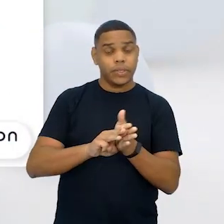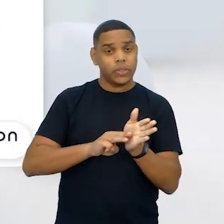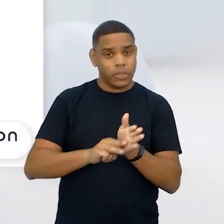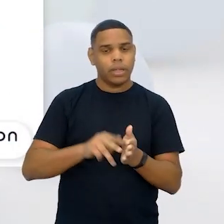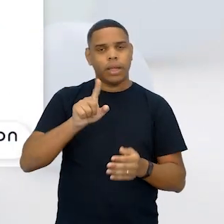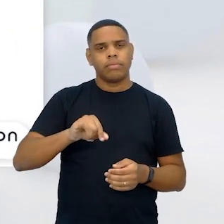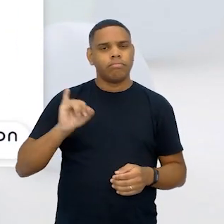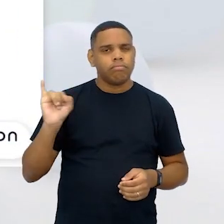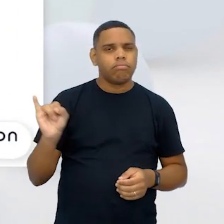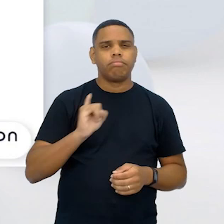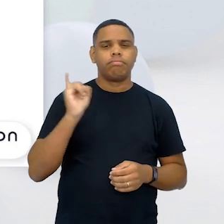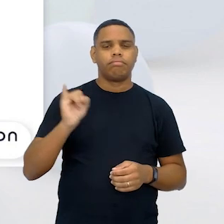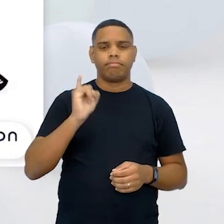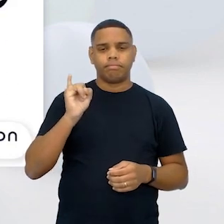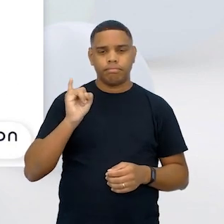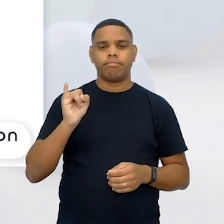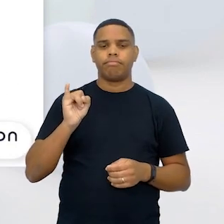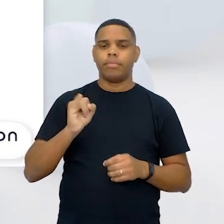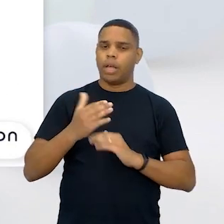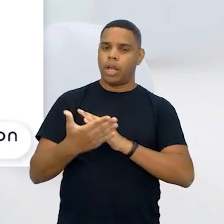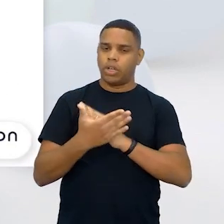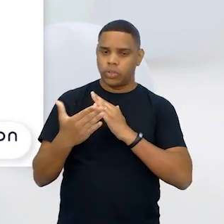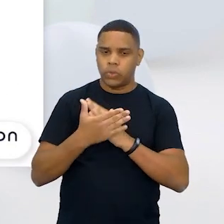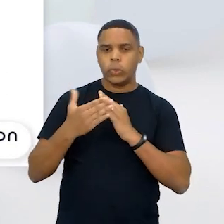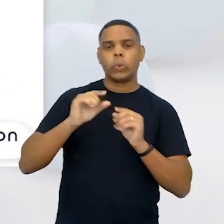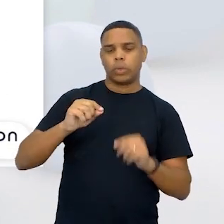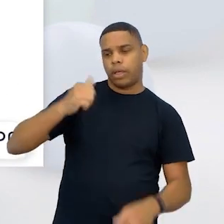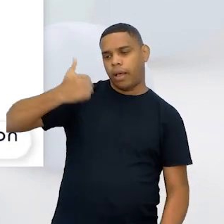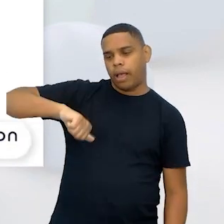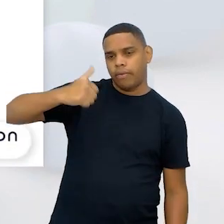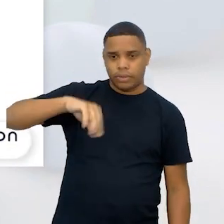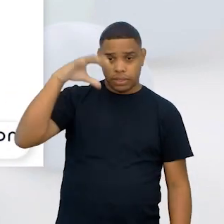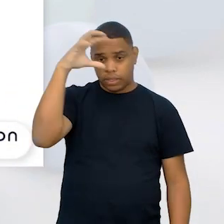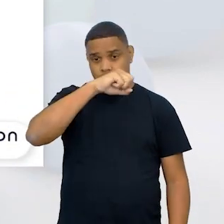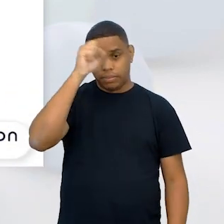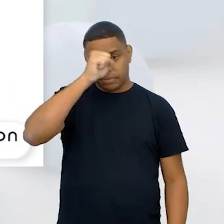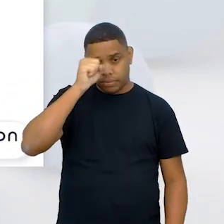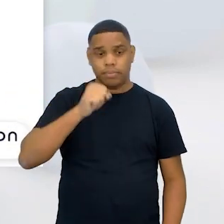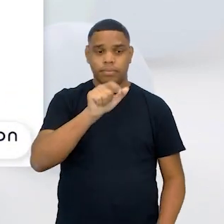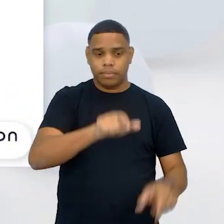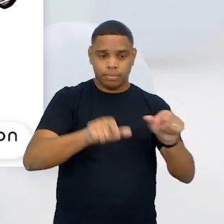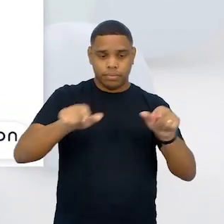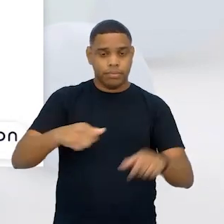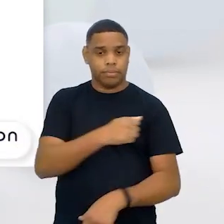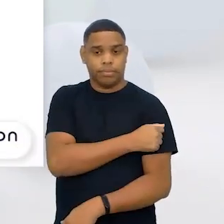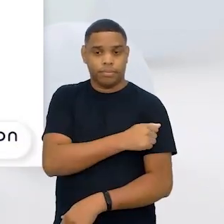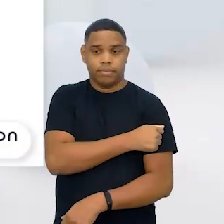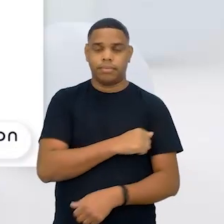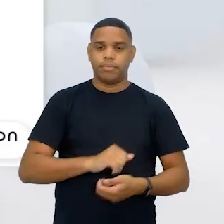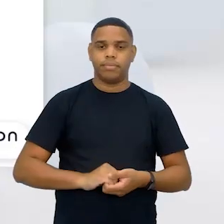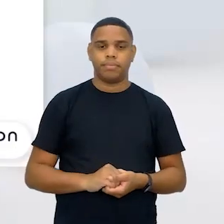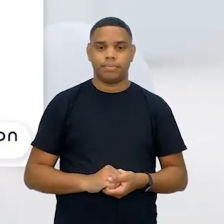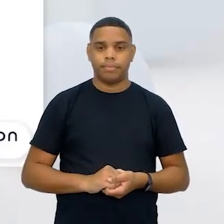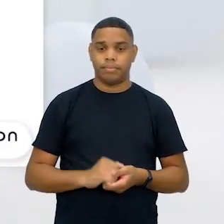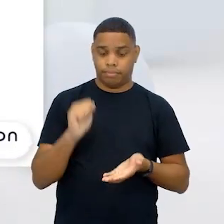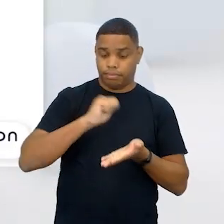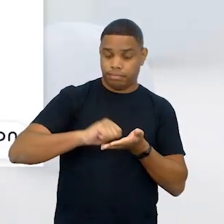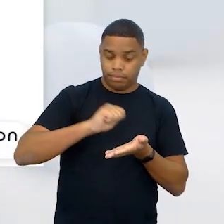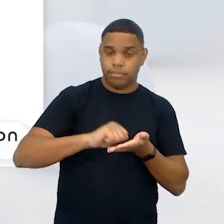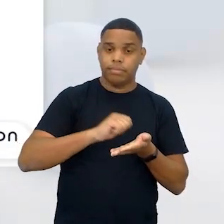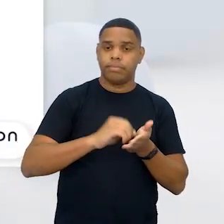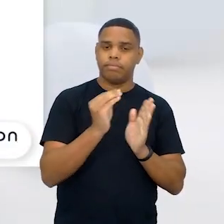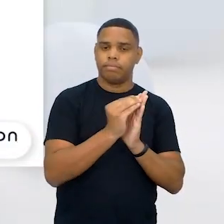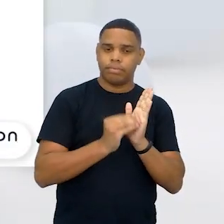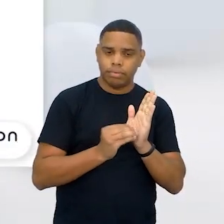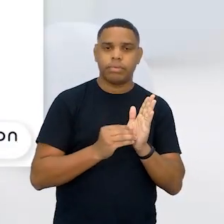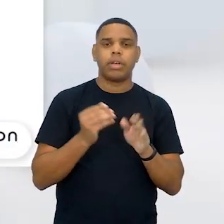Metodologicamente, é uma importante ferramenta para a avaliação de aprendizagem dos estudantes. O diário de bordo auxilia